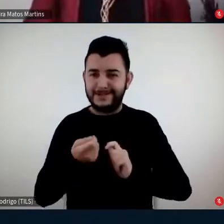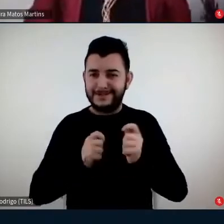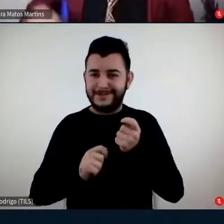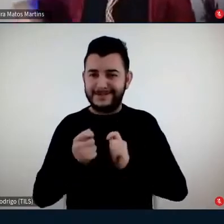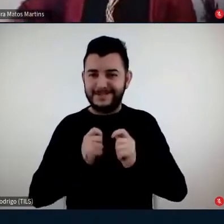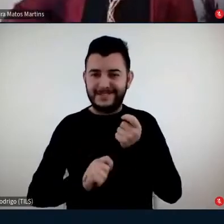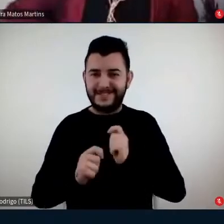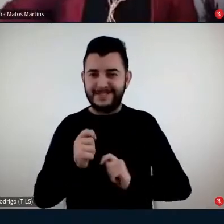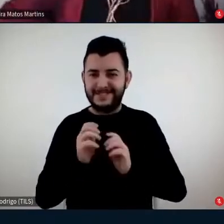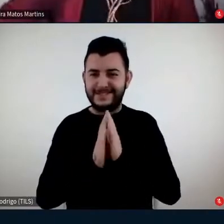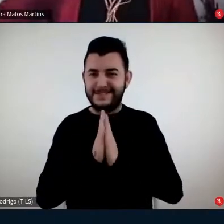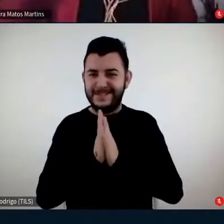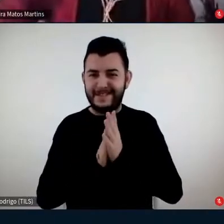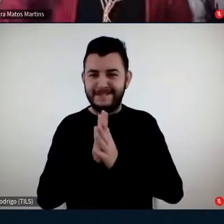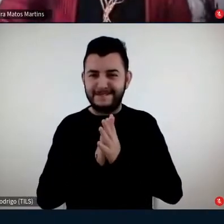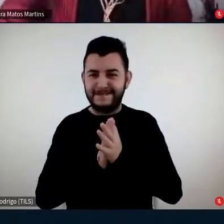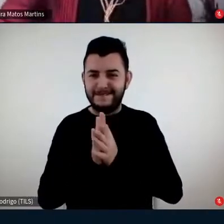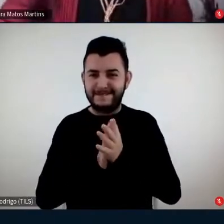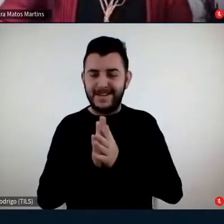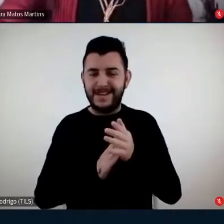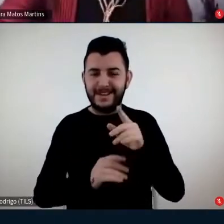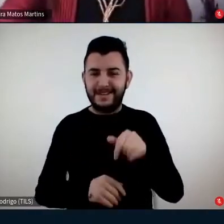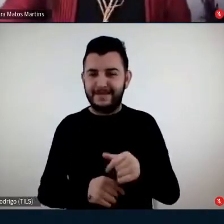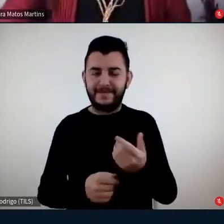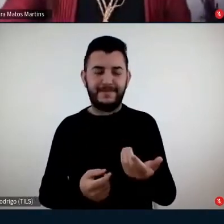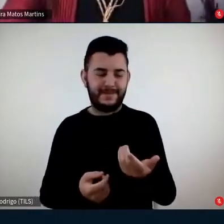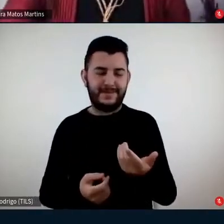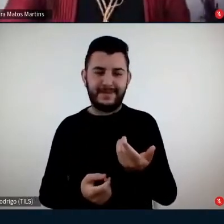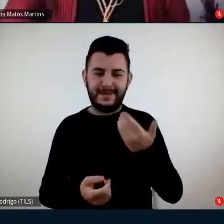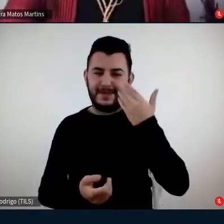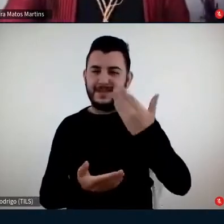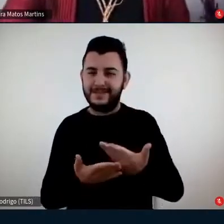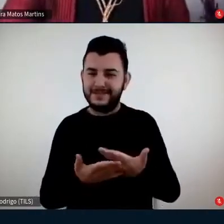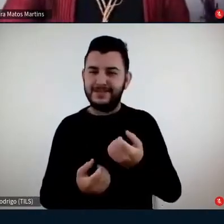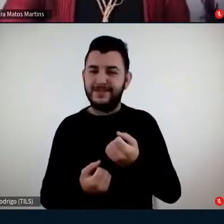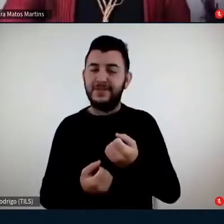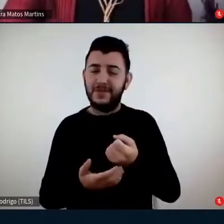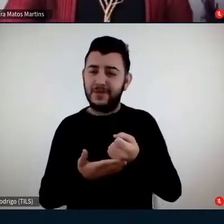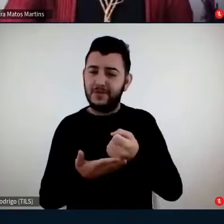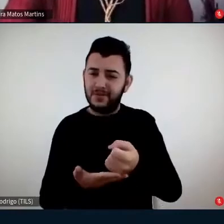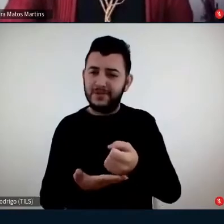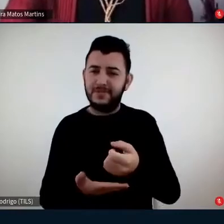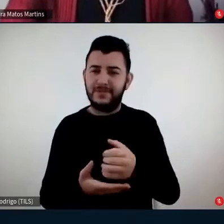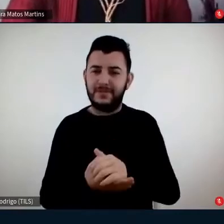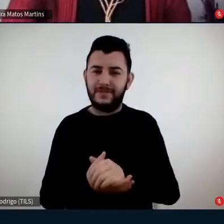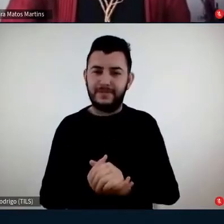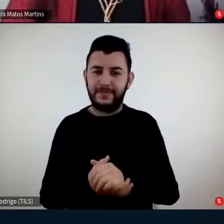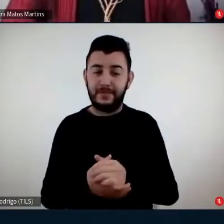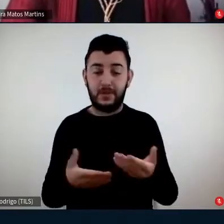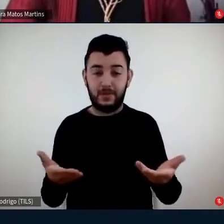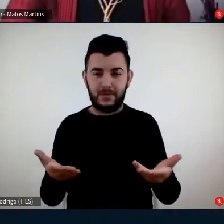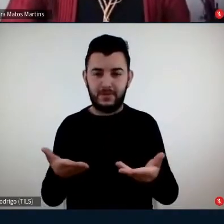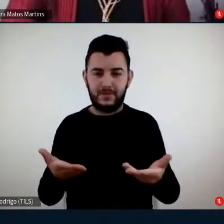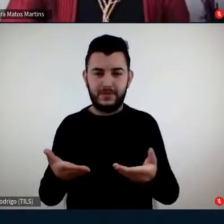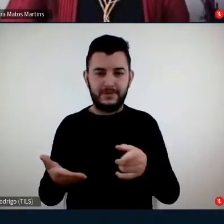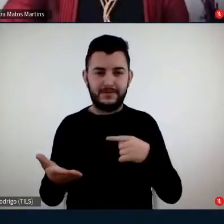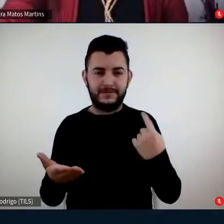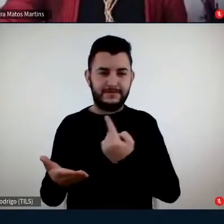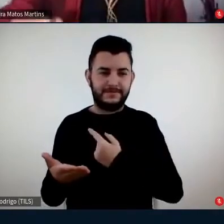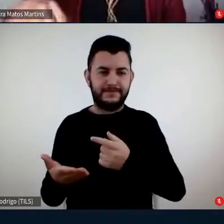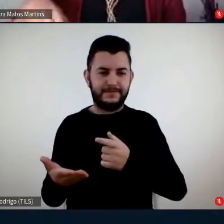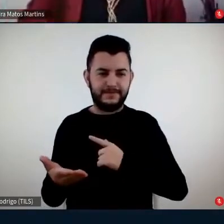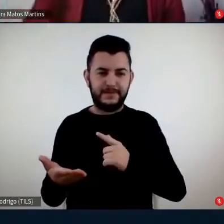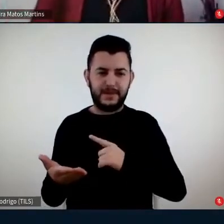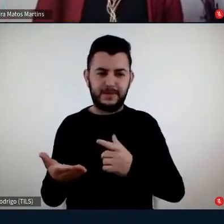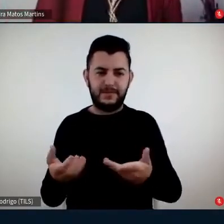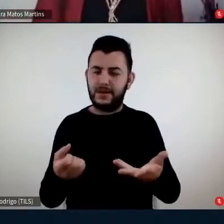anseio em dizer isso. Eu acho que essa é uma contribuição, dizer, olha, hoje a gente tem muito mais para